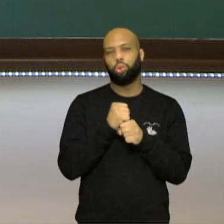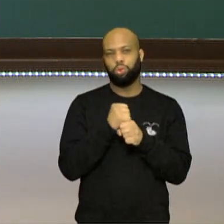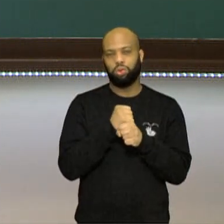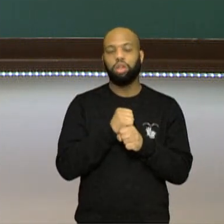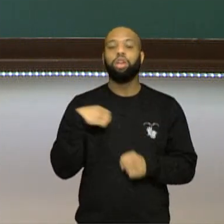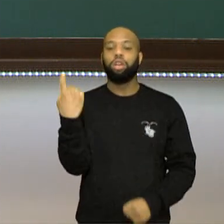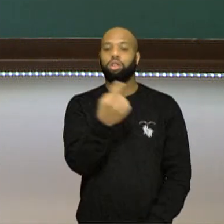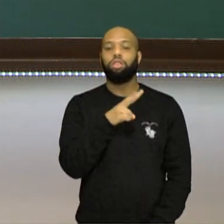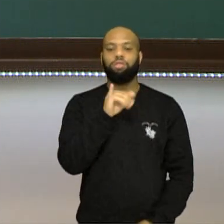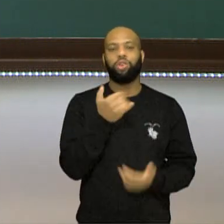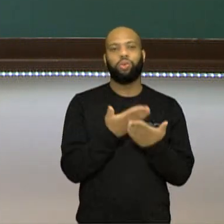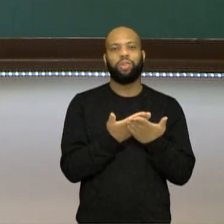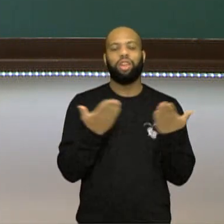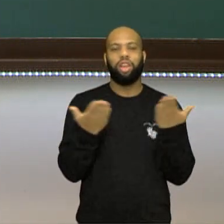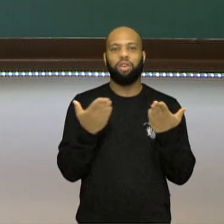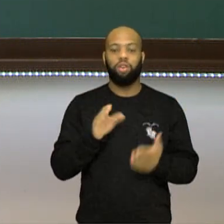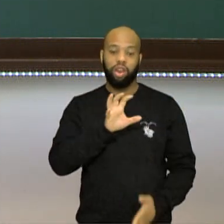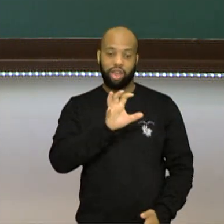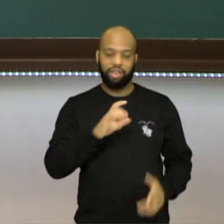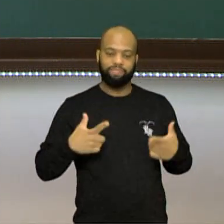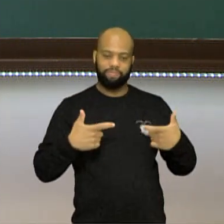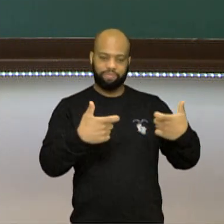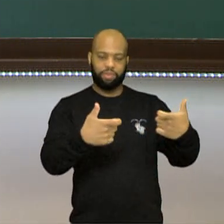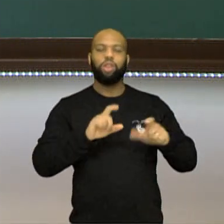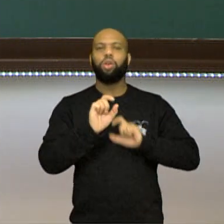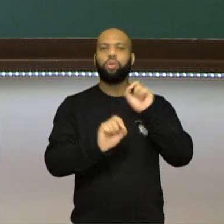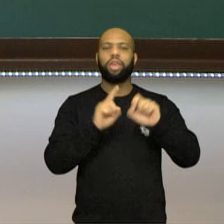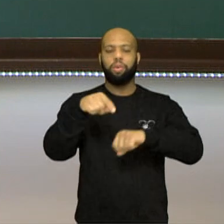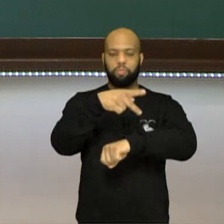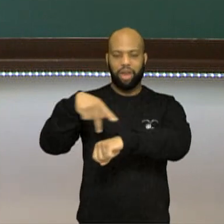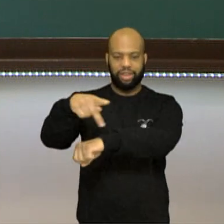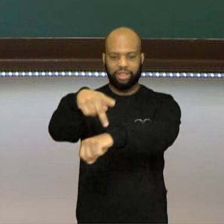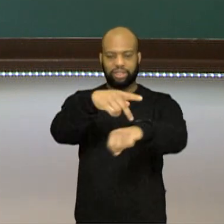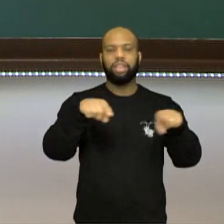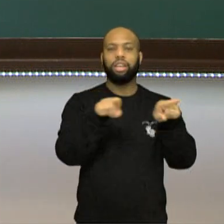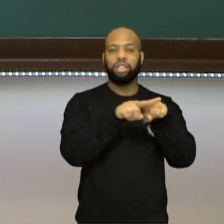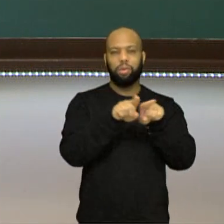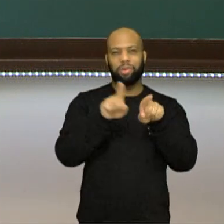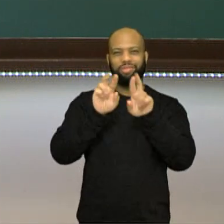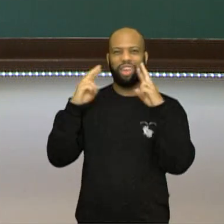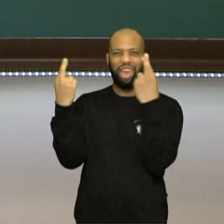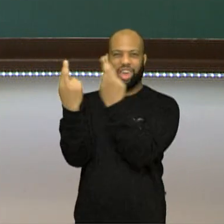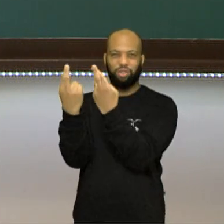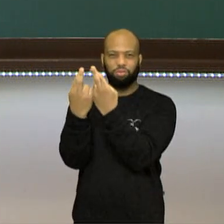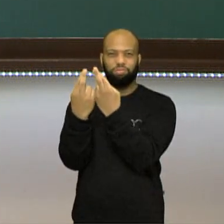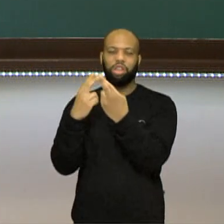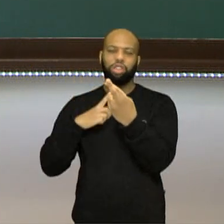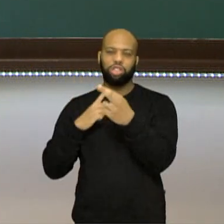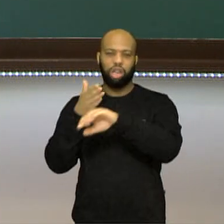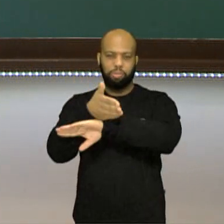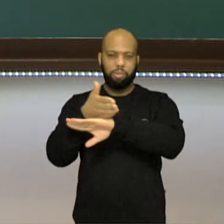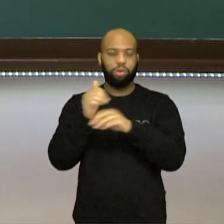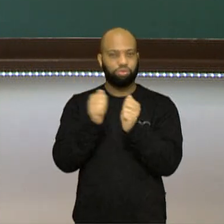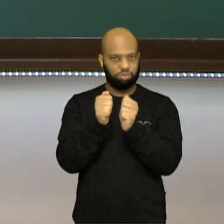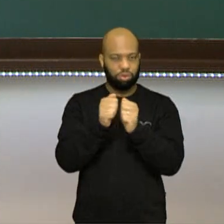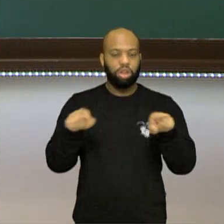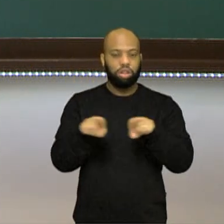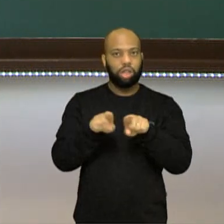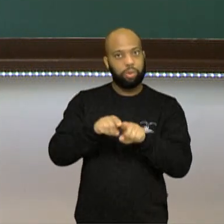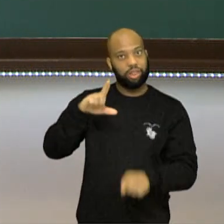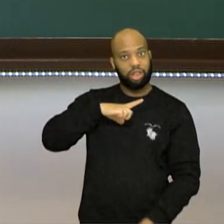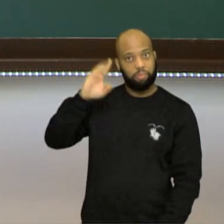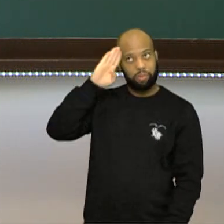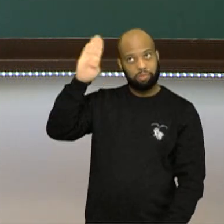vai estudar então essa guerra, quais que são os países ou os reinos envolvidos e quais foram as